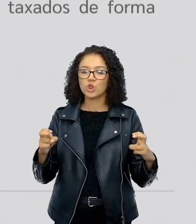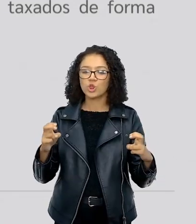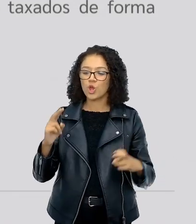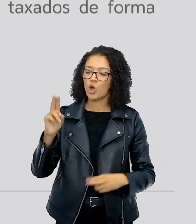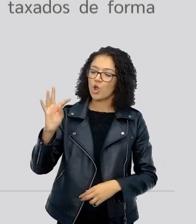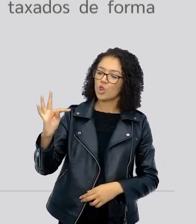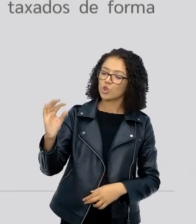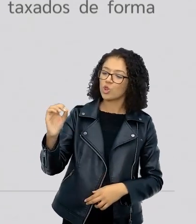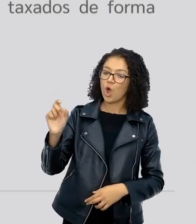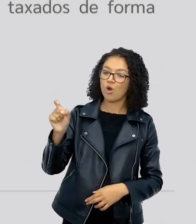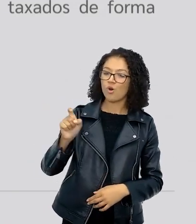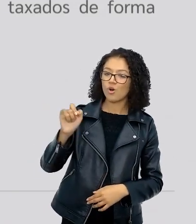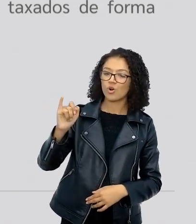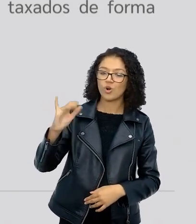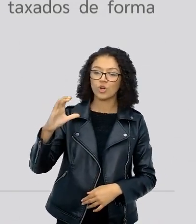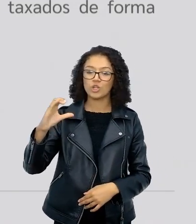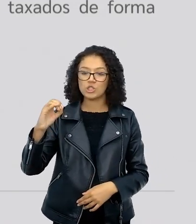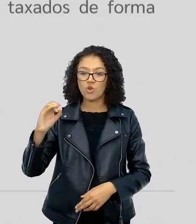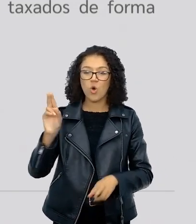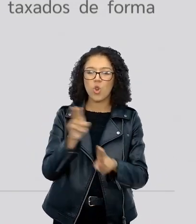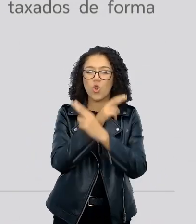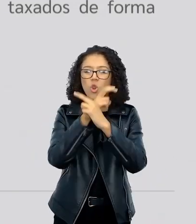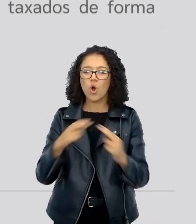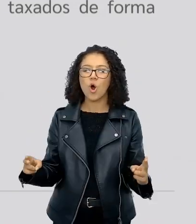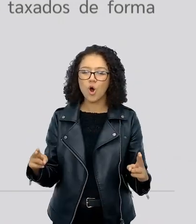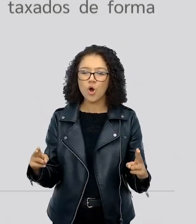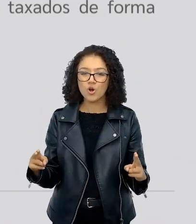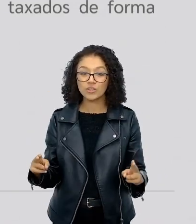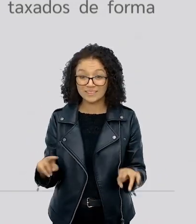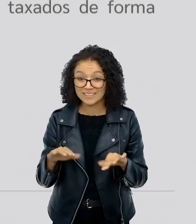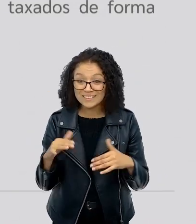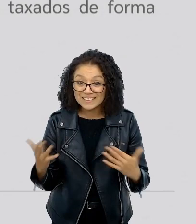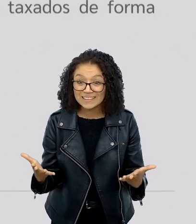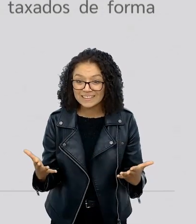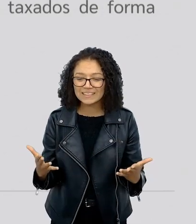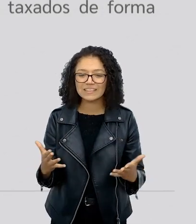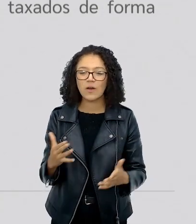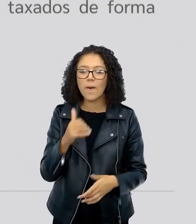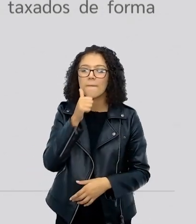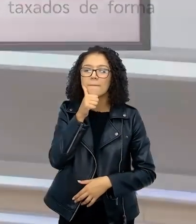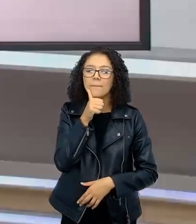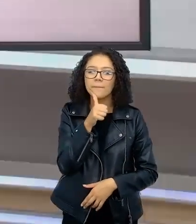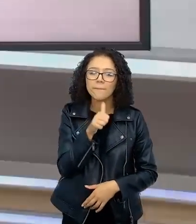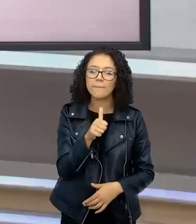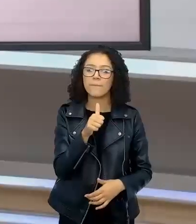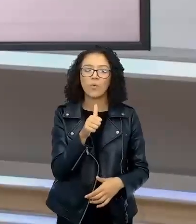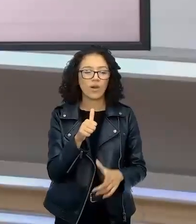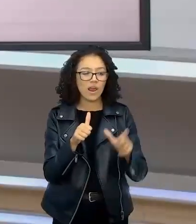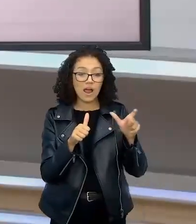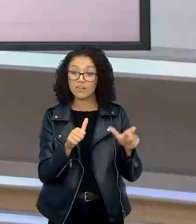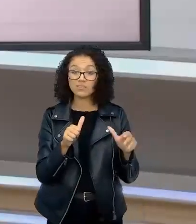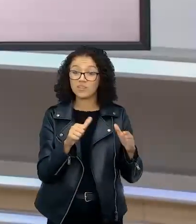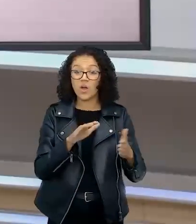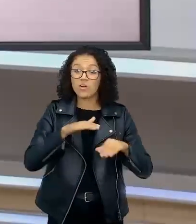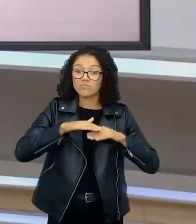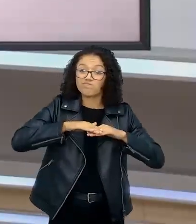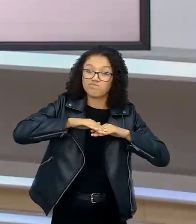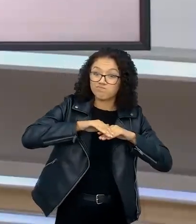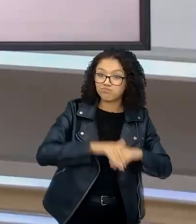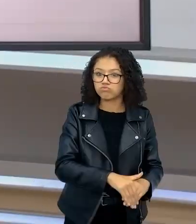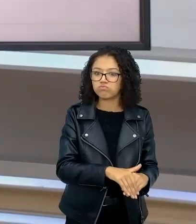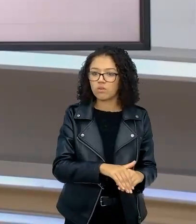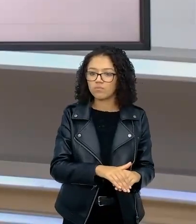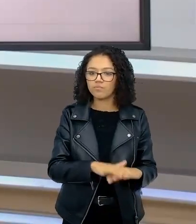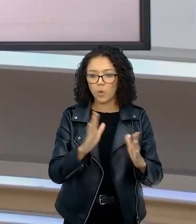se comportado de uma forma que acaba fazendo com que as mulheres sejam extremamente prejudicadas. Porque quando esse